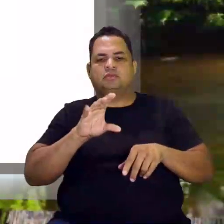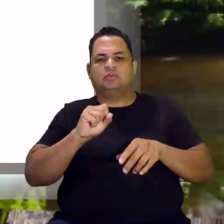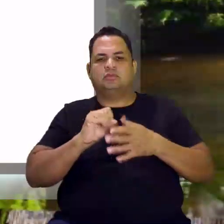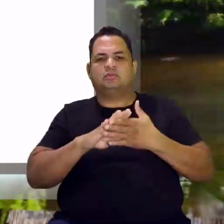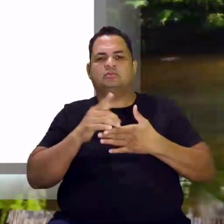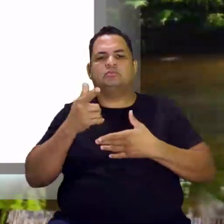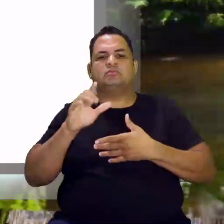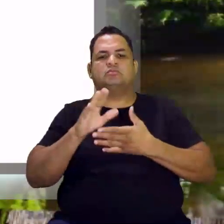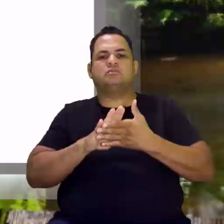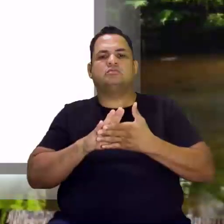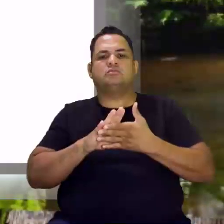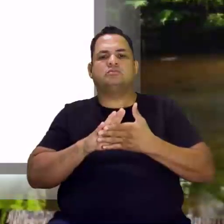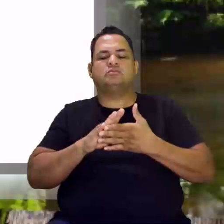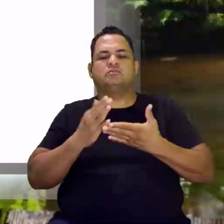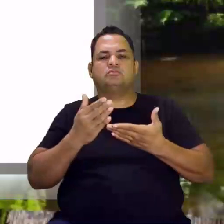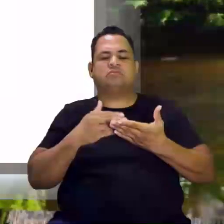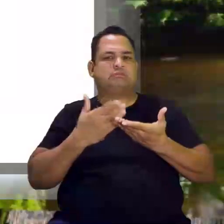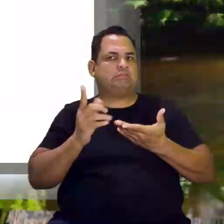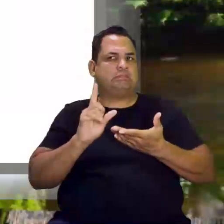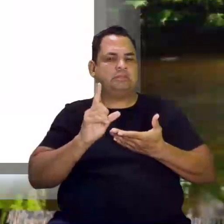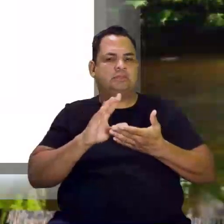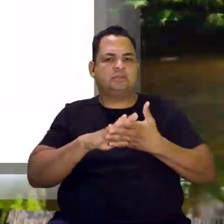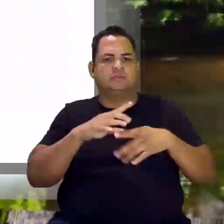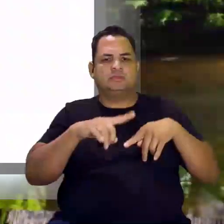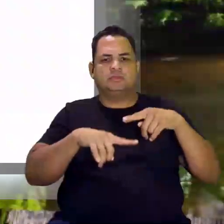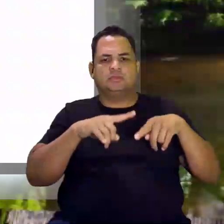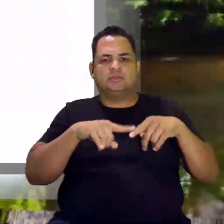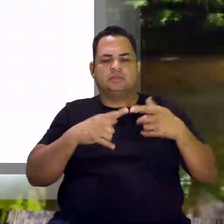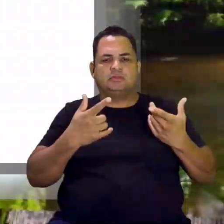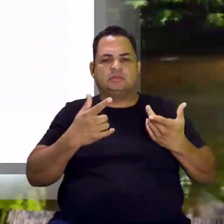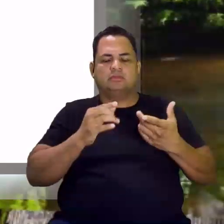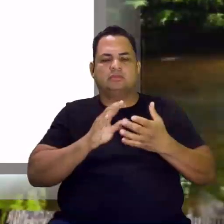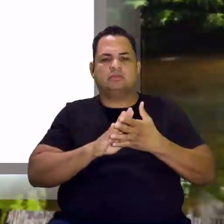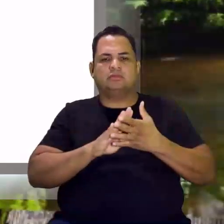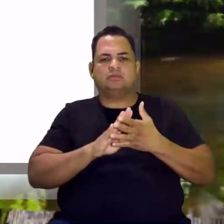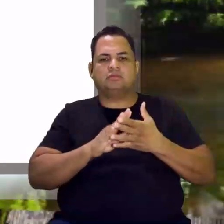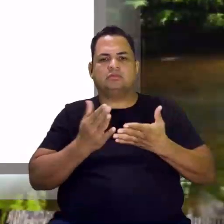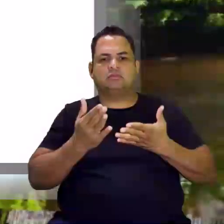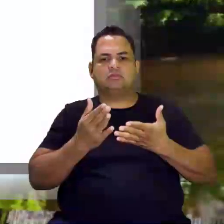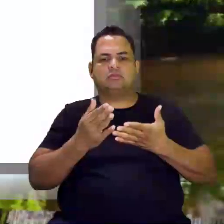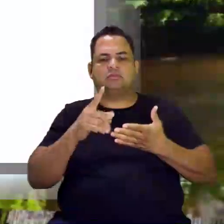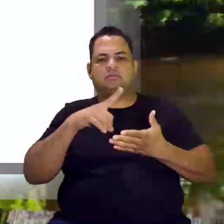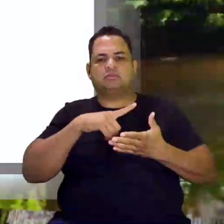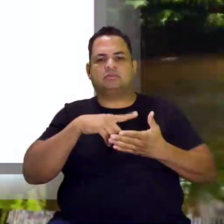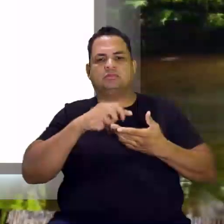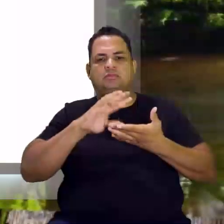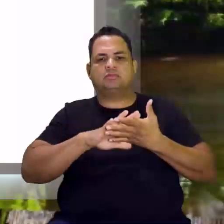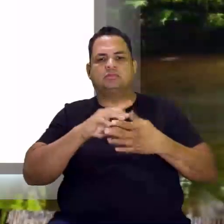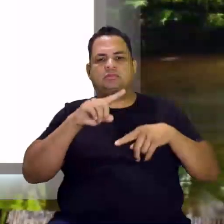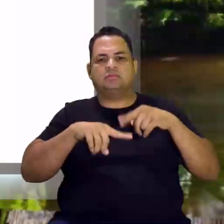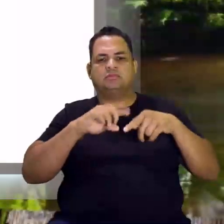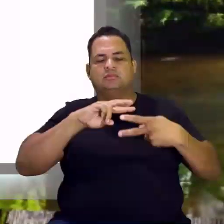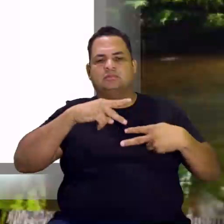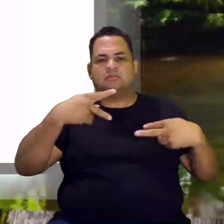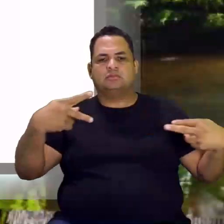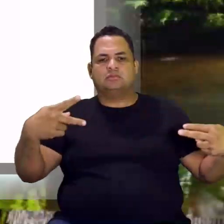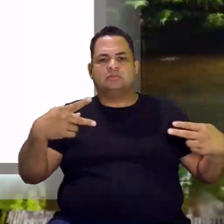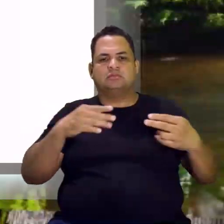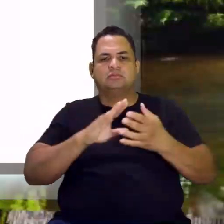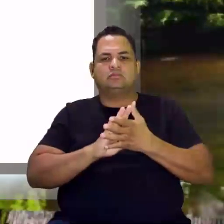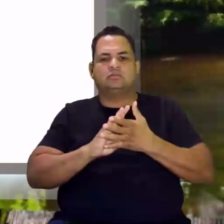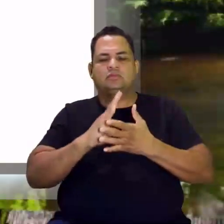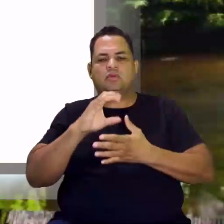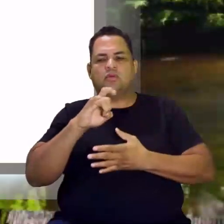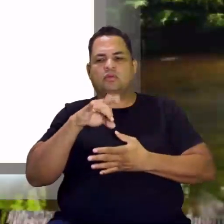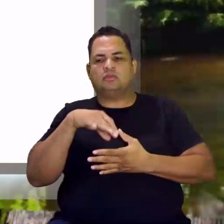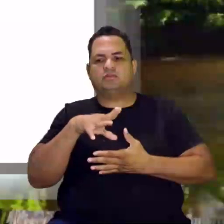dessas outras, os isossomos, nenhuma delas, também são consideradas organelas, nenhuma delas vai ter material genético, só os cloroplastos